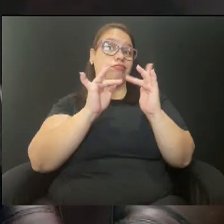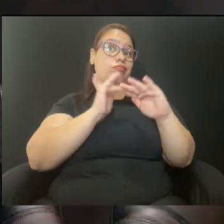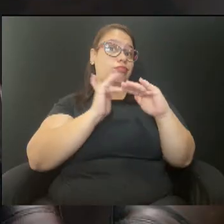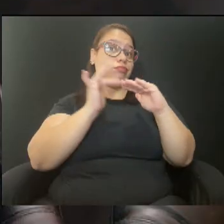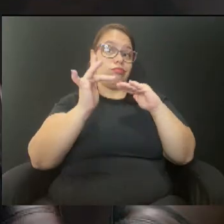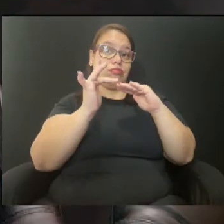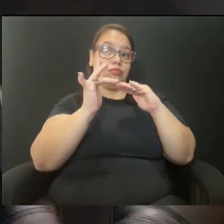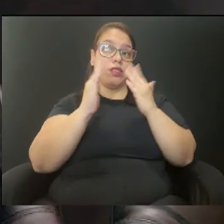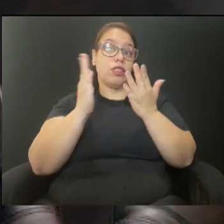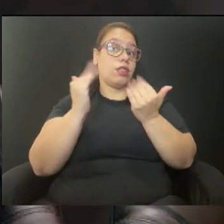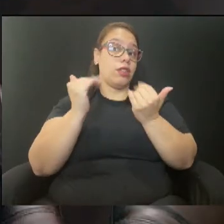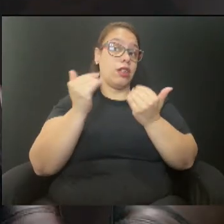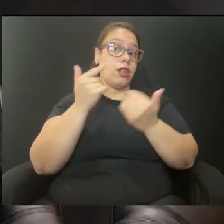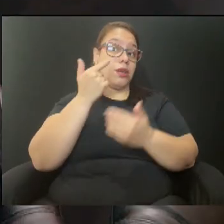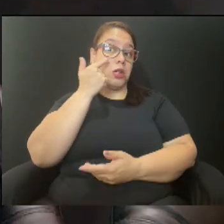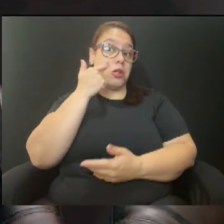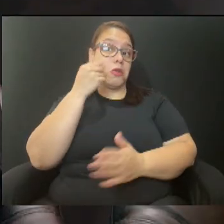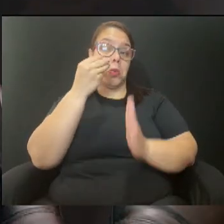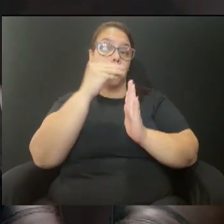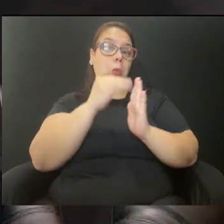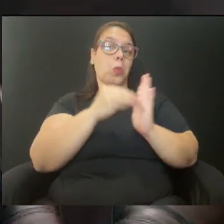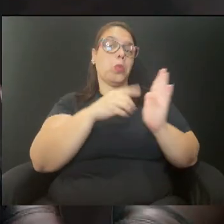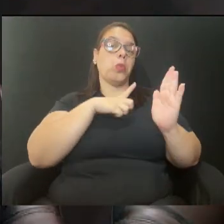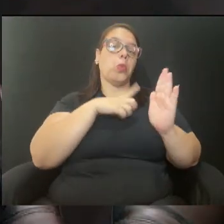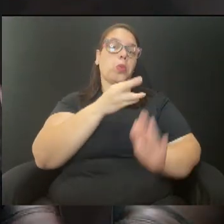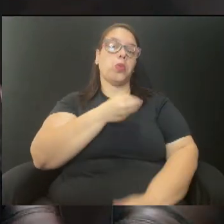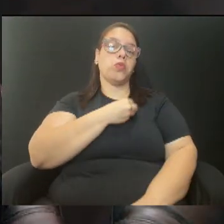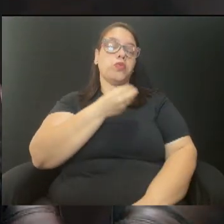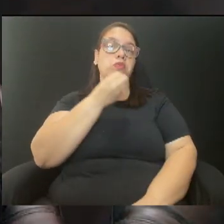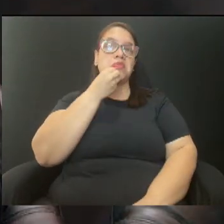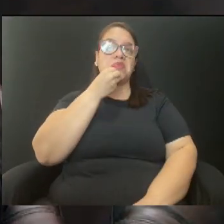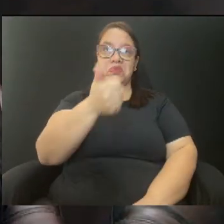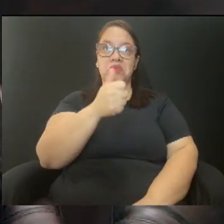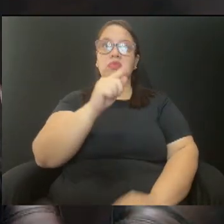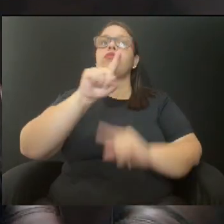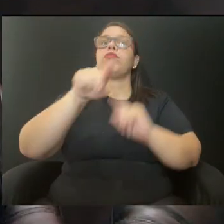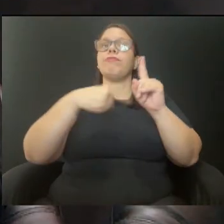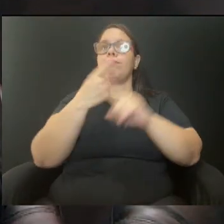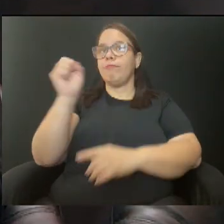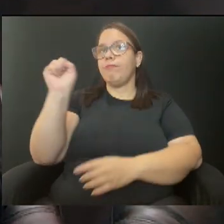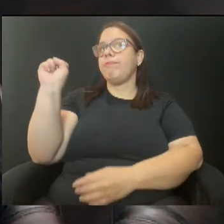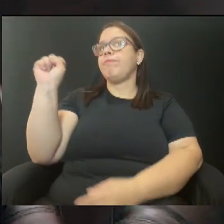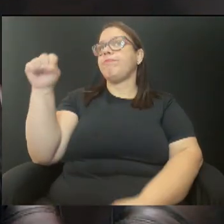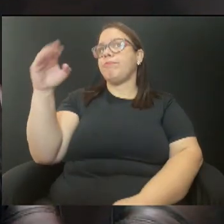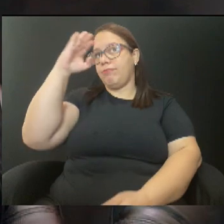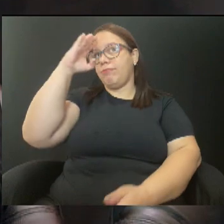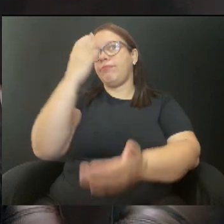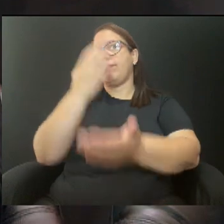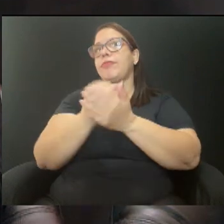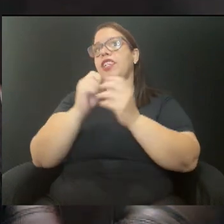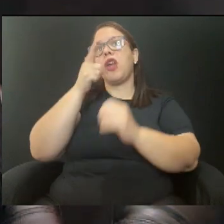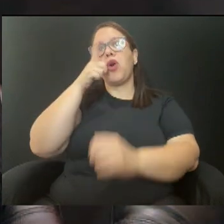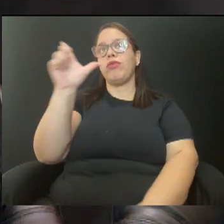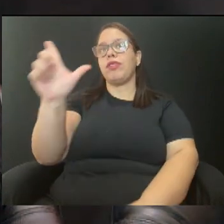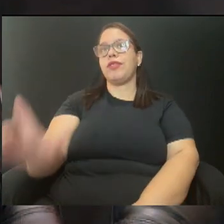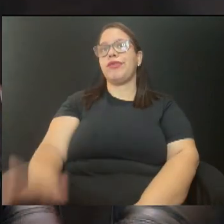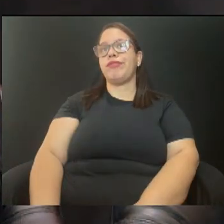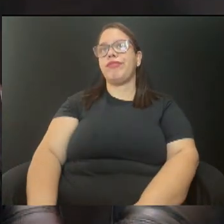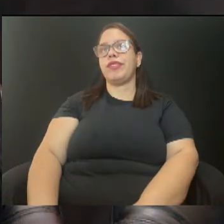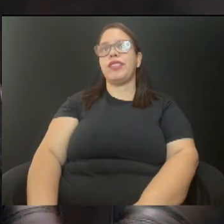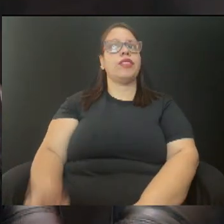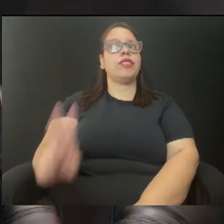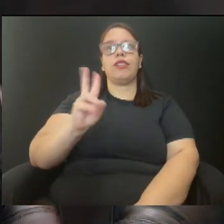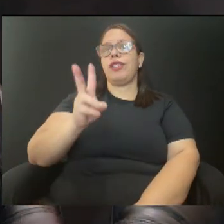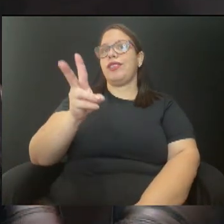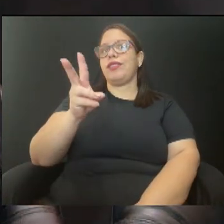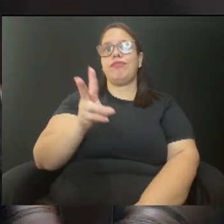lá têm uma vida boa, têm São um sucesso. bem-sucedidos. Isso. E aí ele acredita que ele também consiga. E não é sempre assim, a gente sabe que